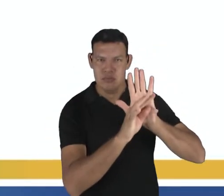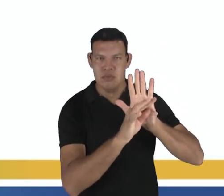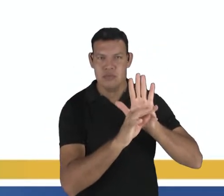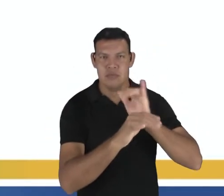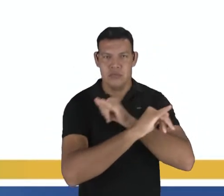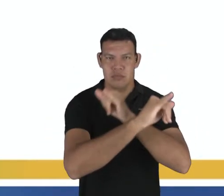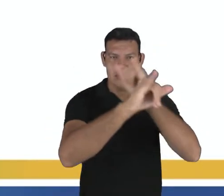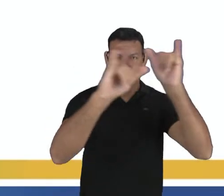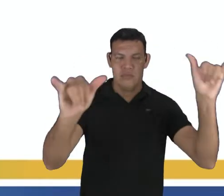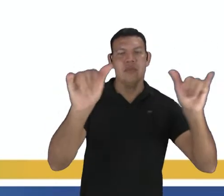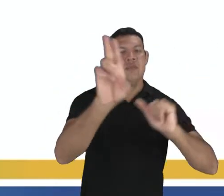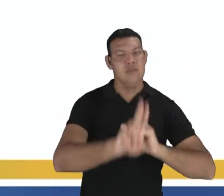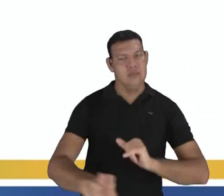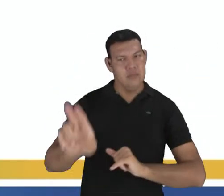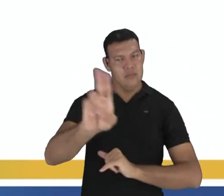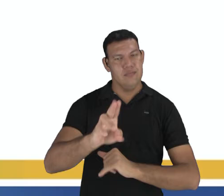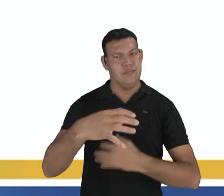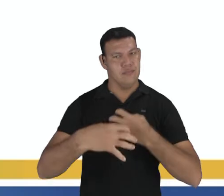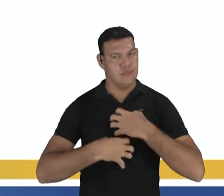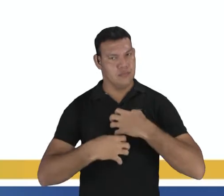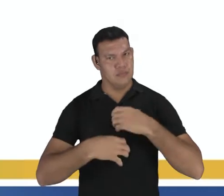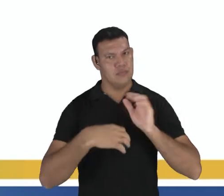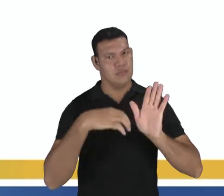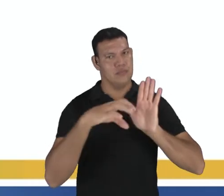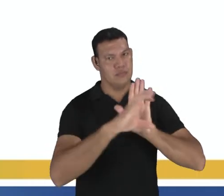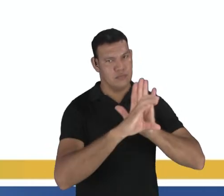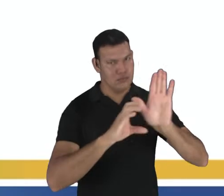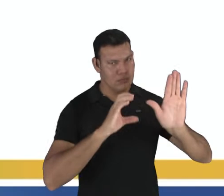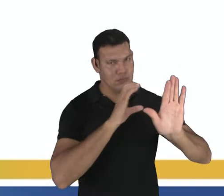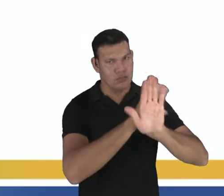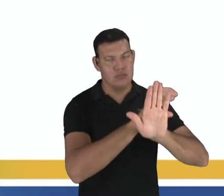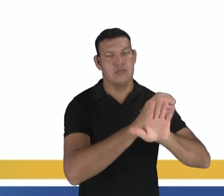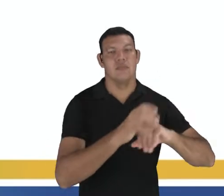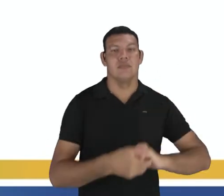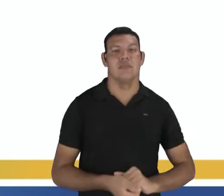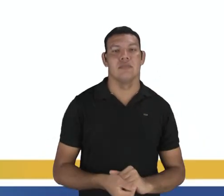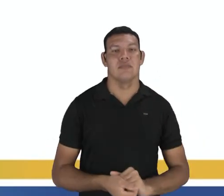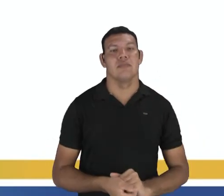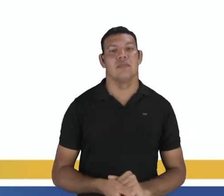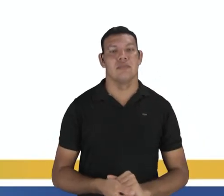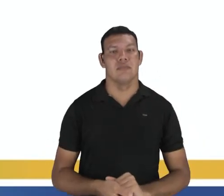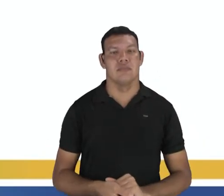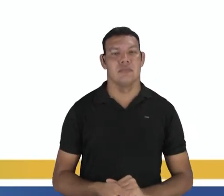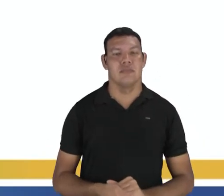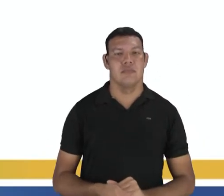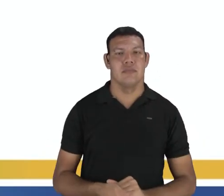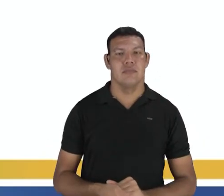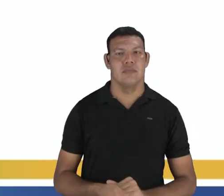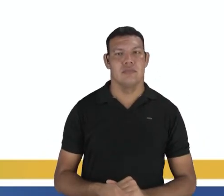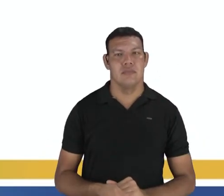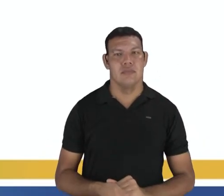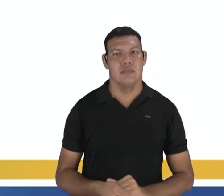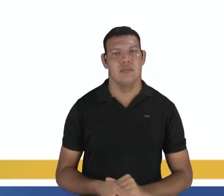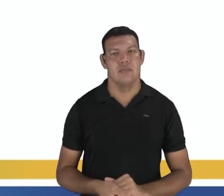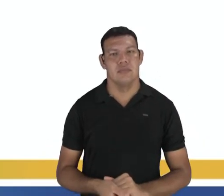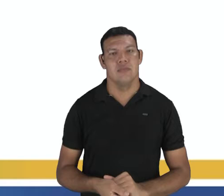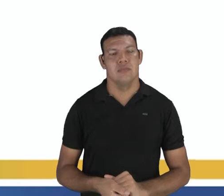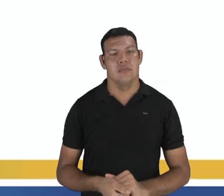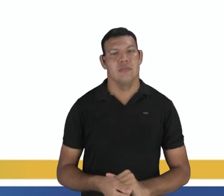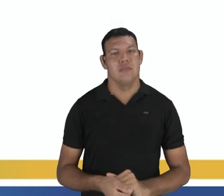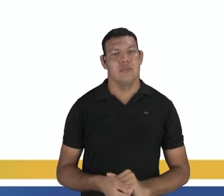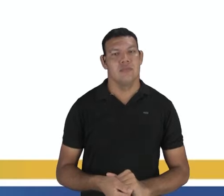vão utilizar bastante o uso conotativo, o sentido conotativo das palavras, que é o